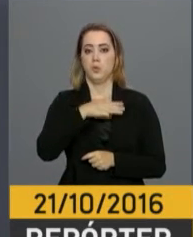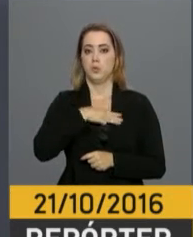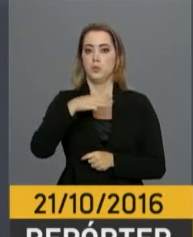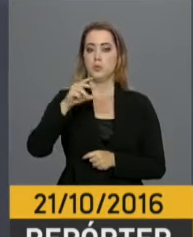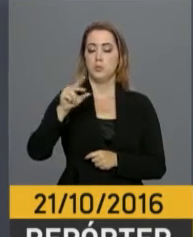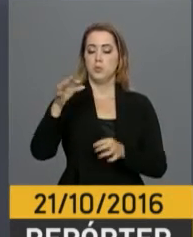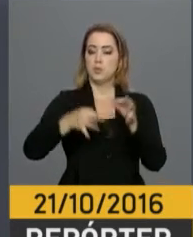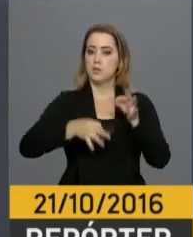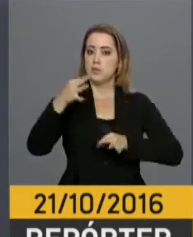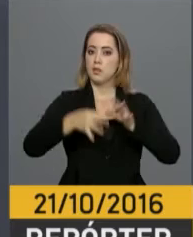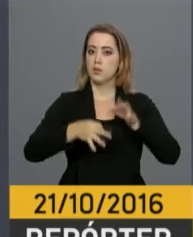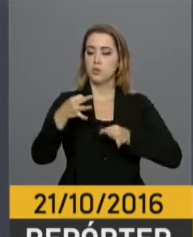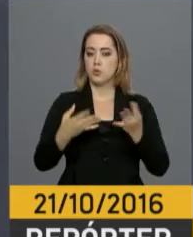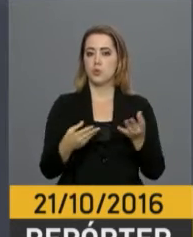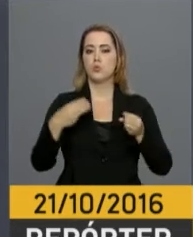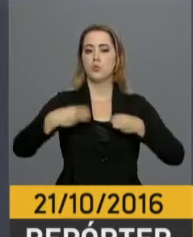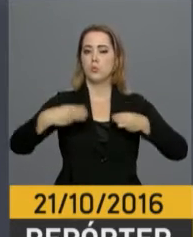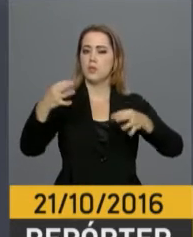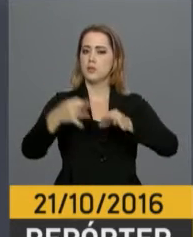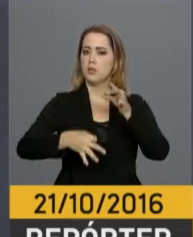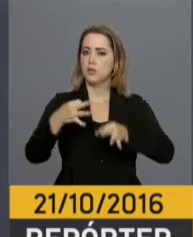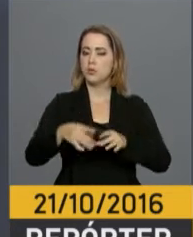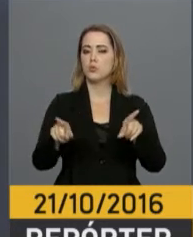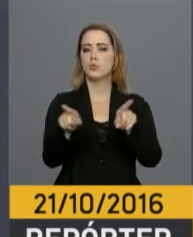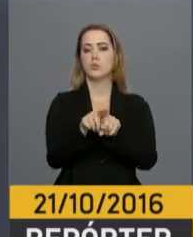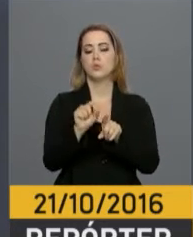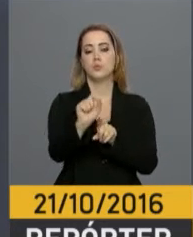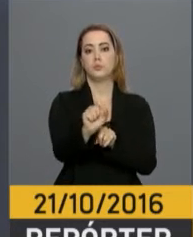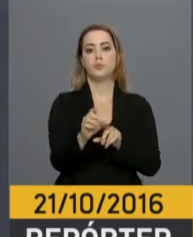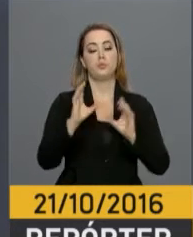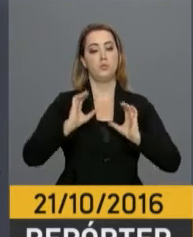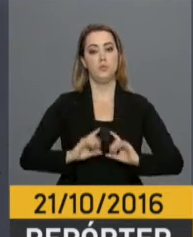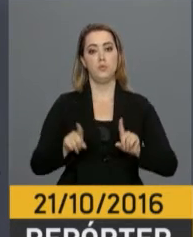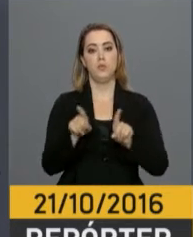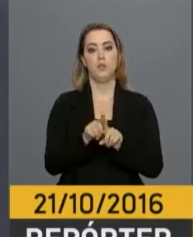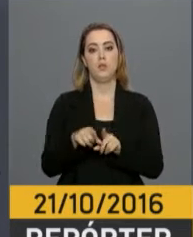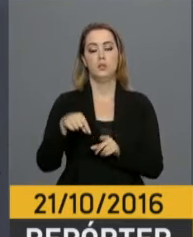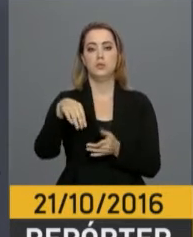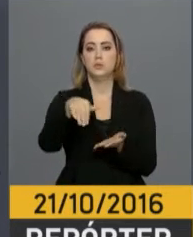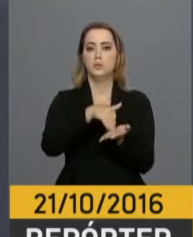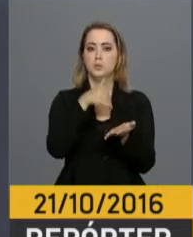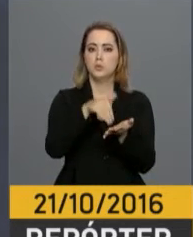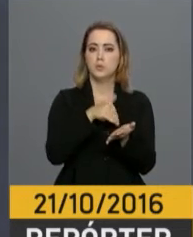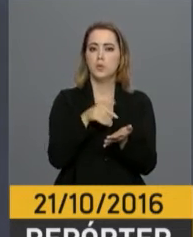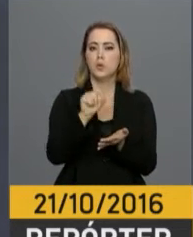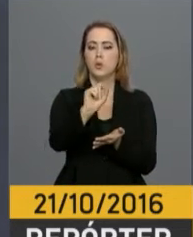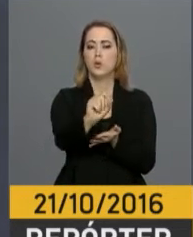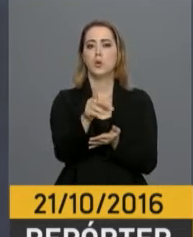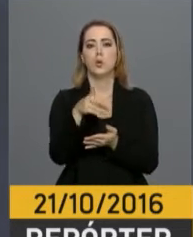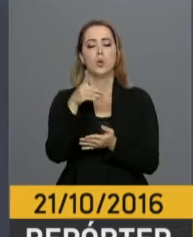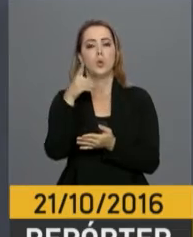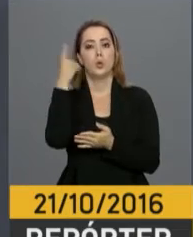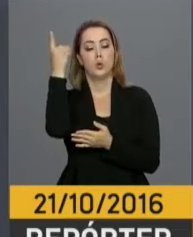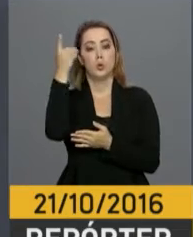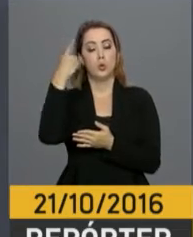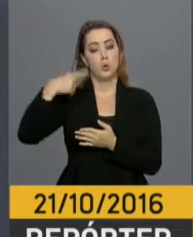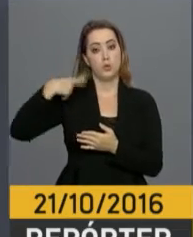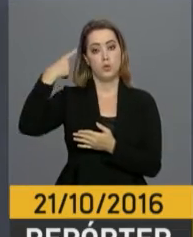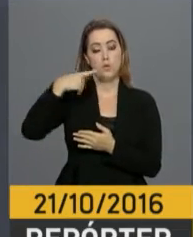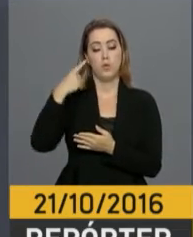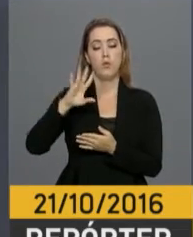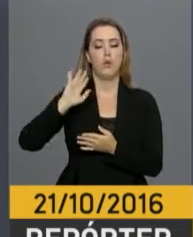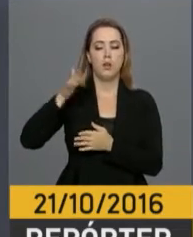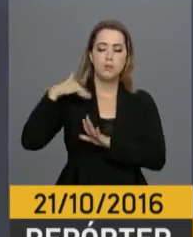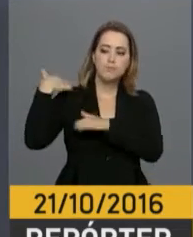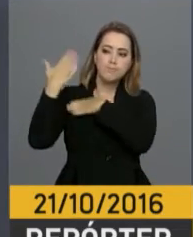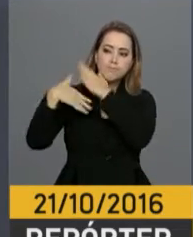Também cumprimentar o subprocurador-geral, membro do Ministério Público Federal, Dr. Mário Luiz Bonsalha, amigo de longa